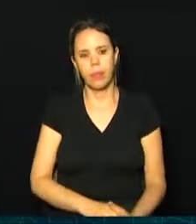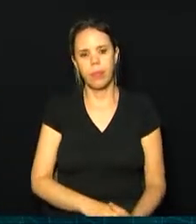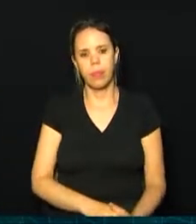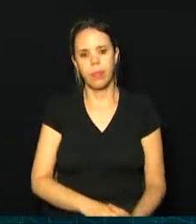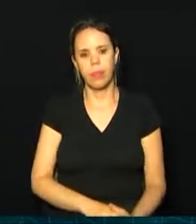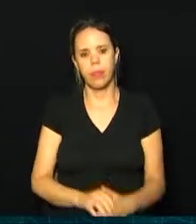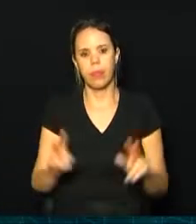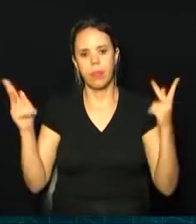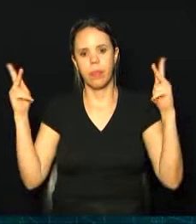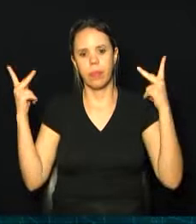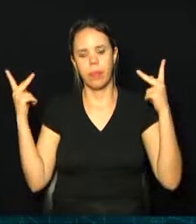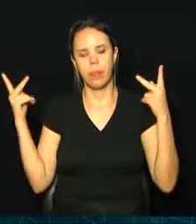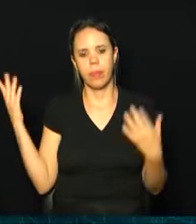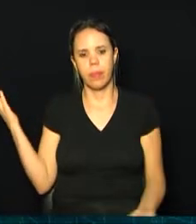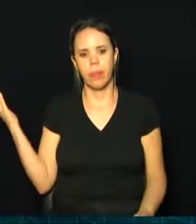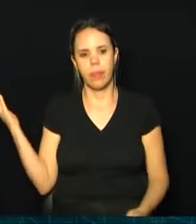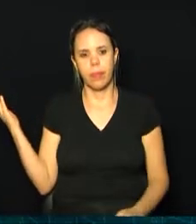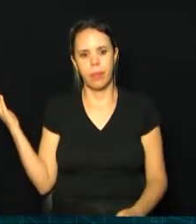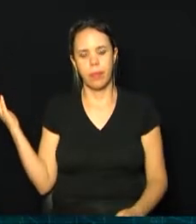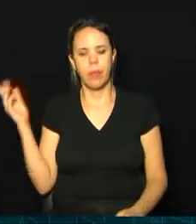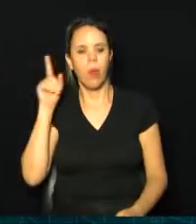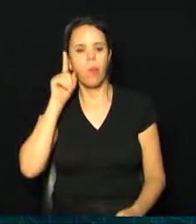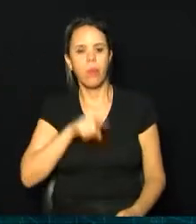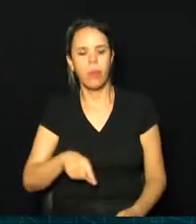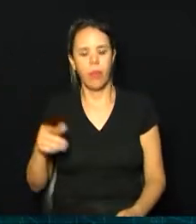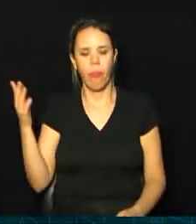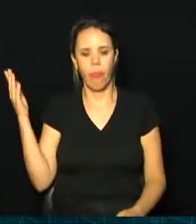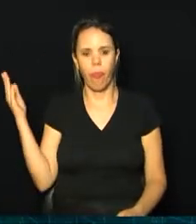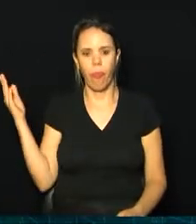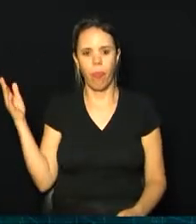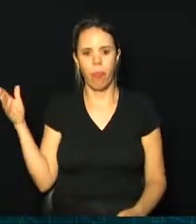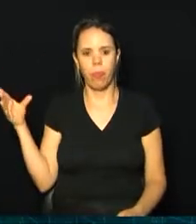31.892, Hortolândia, 28.705, Americana,